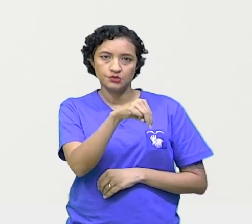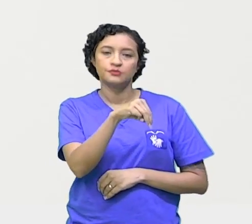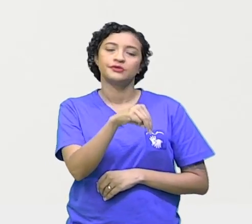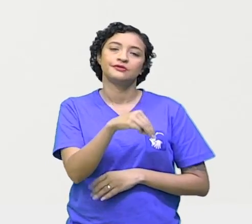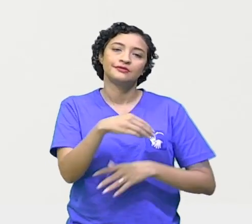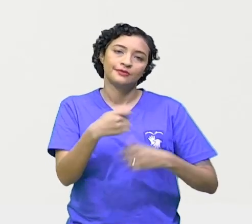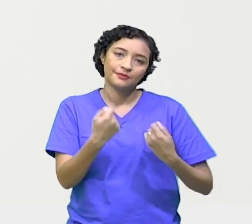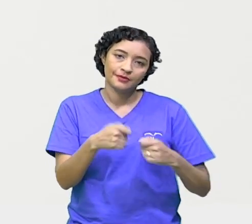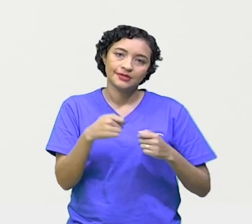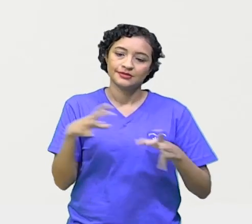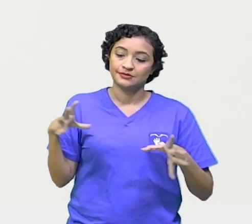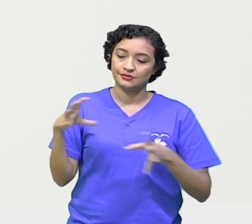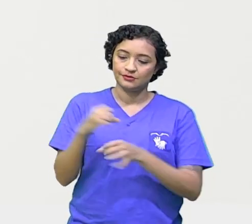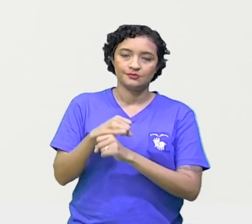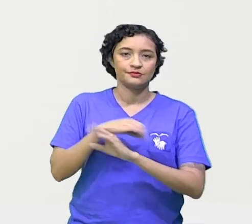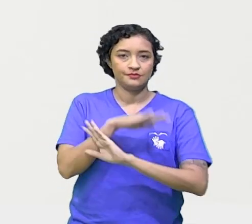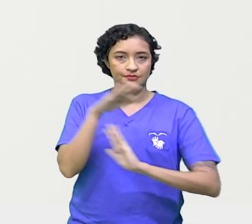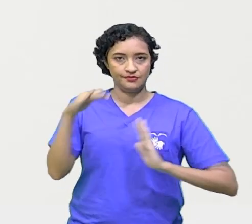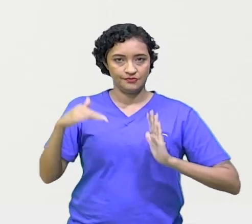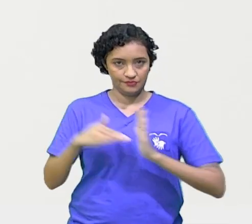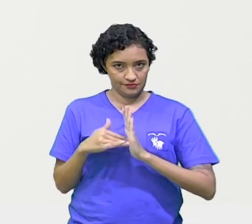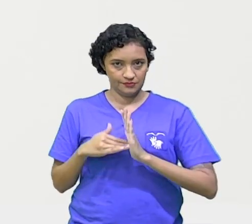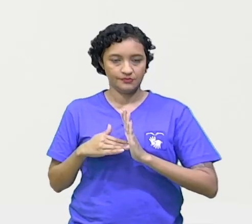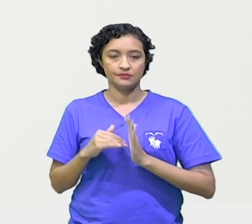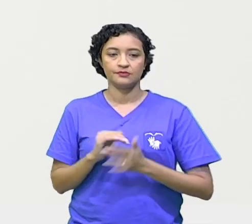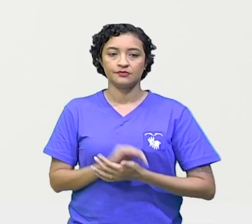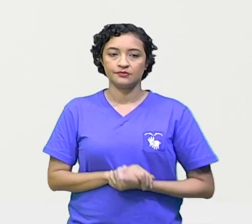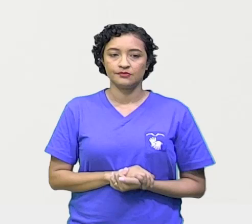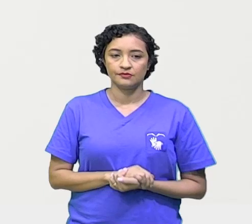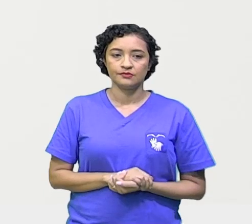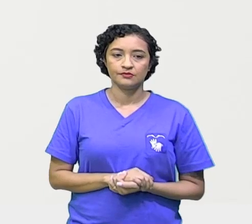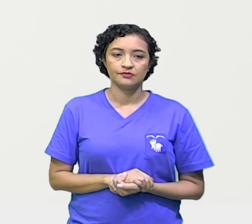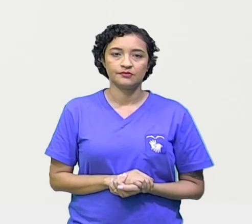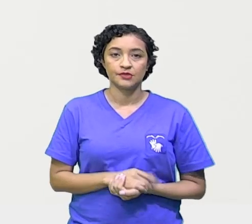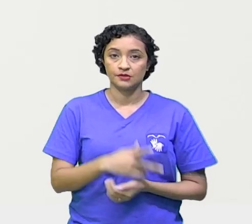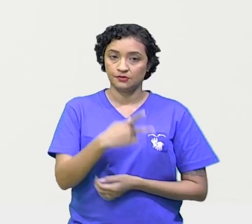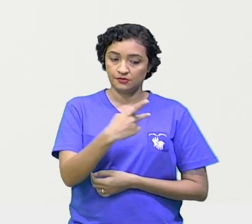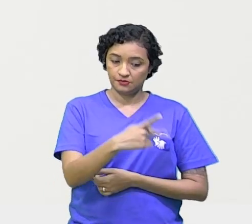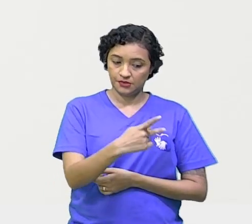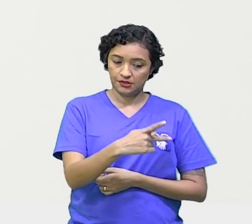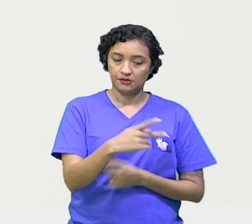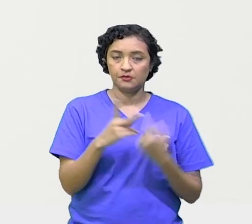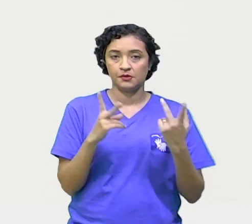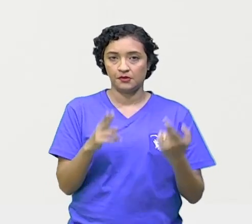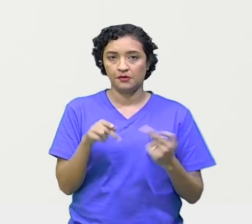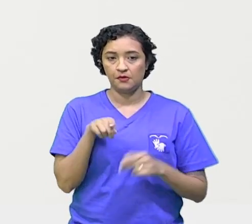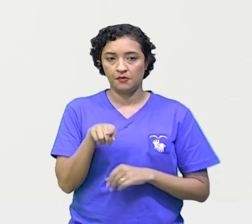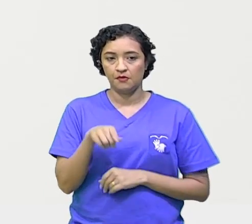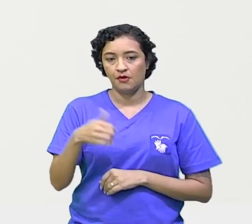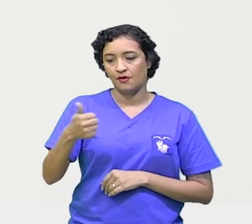igual a 1 centímetro. Logo, o perímetro vale quanto? 14